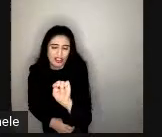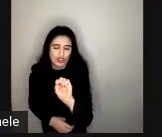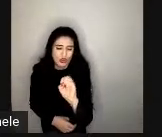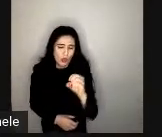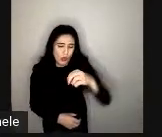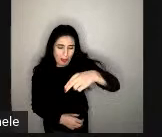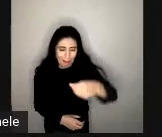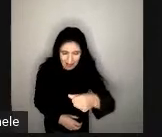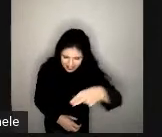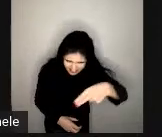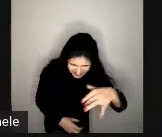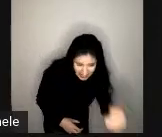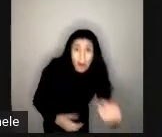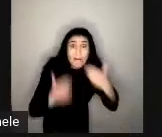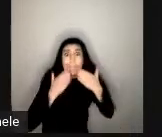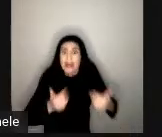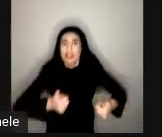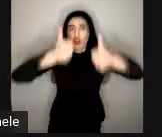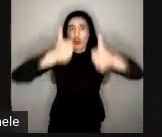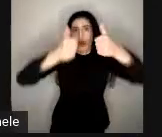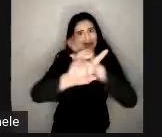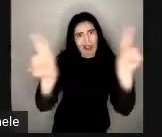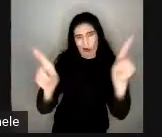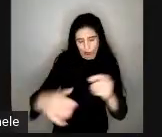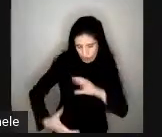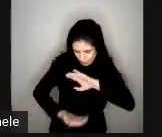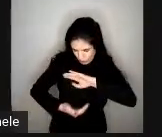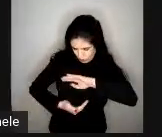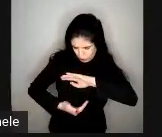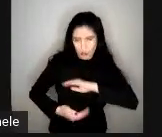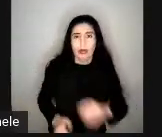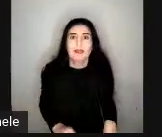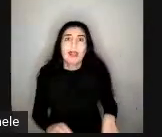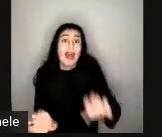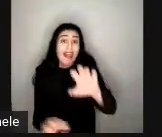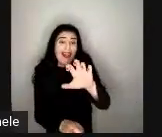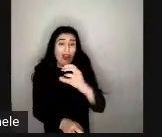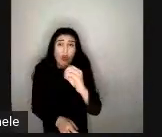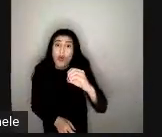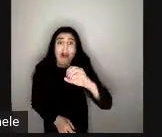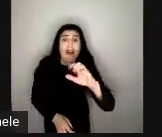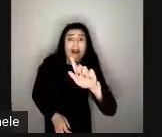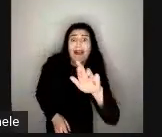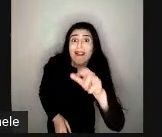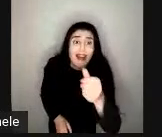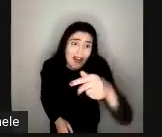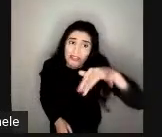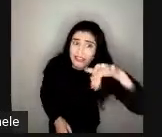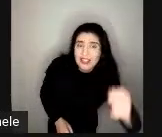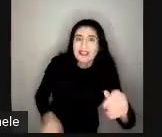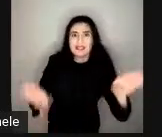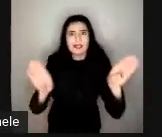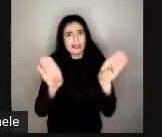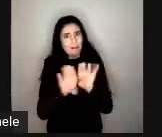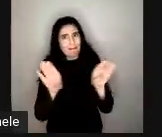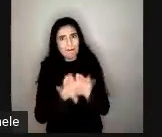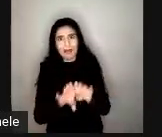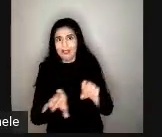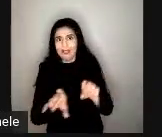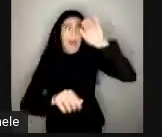não é melhor. Ecografia, porque dói menos, não substitui a mamografia, porque a ecografia é importante,